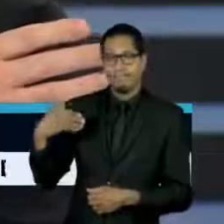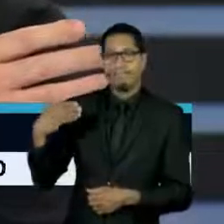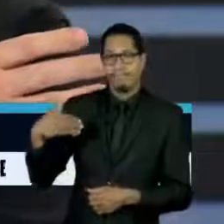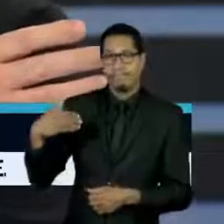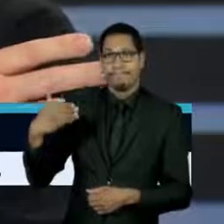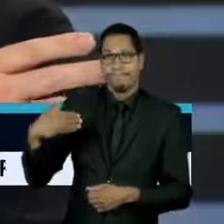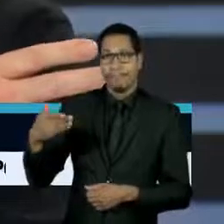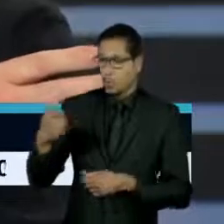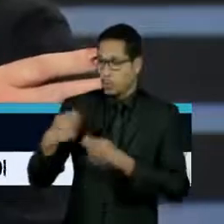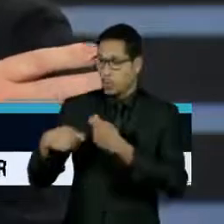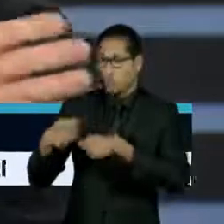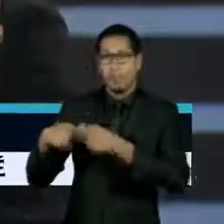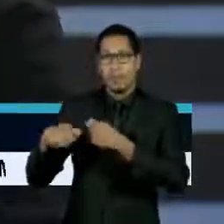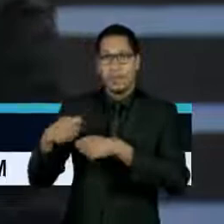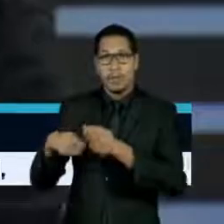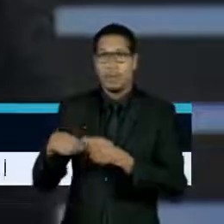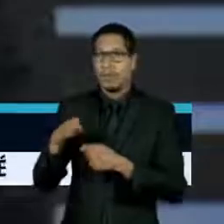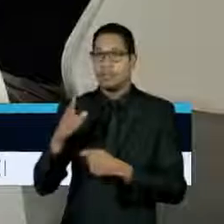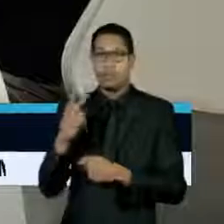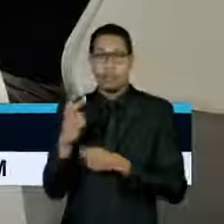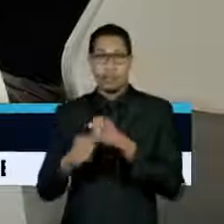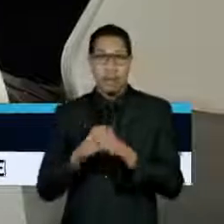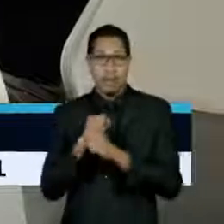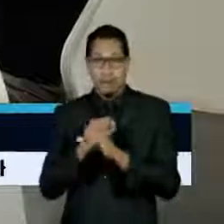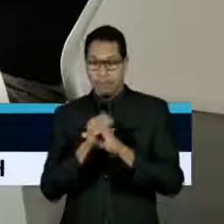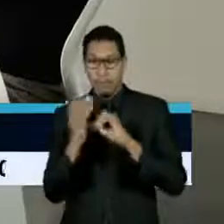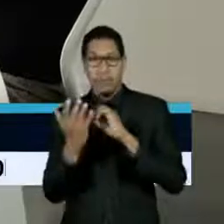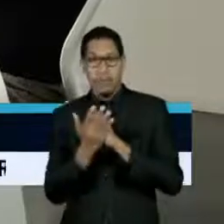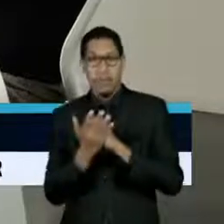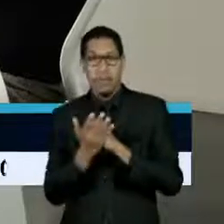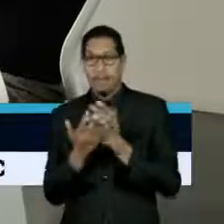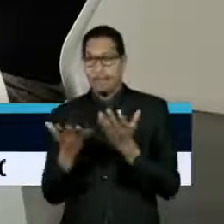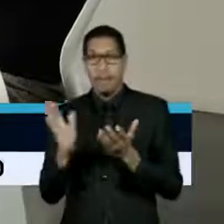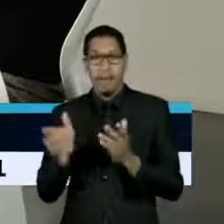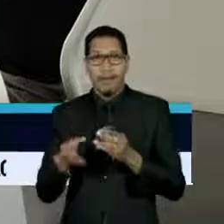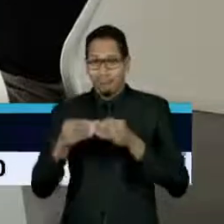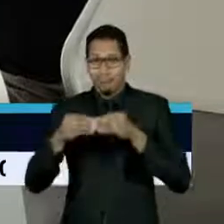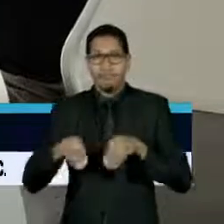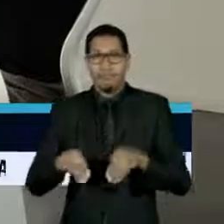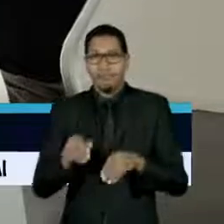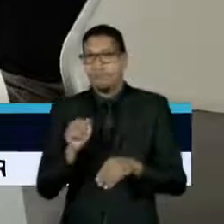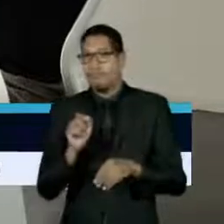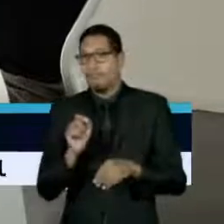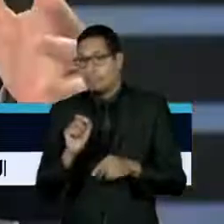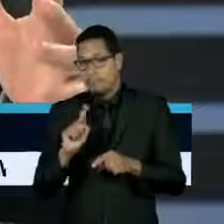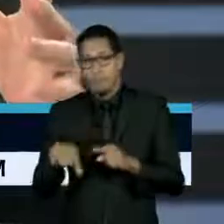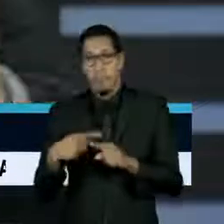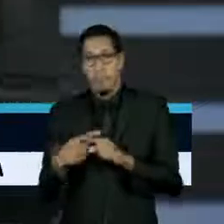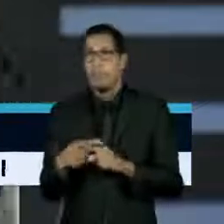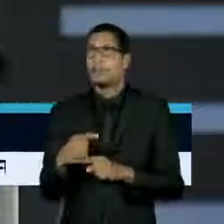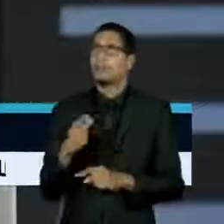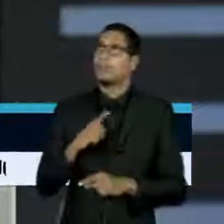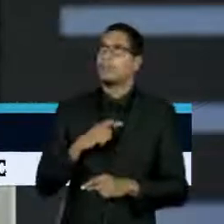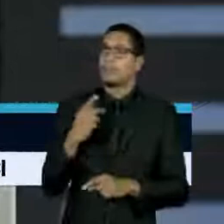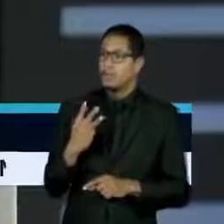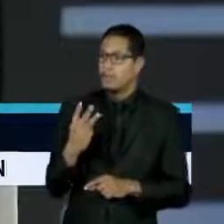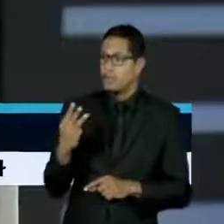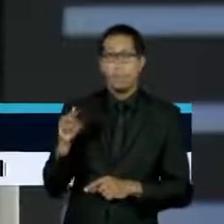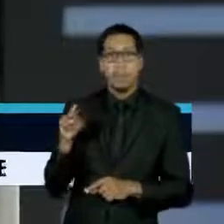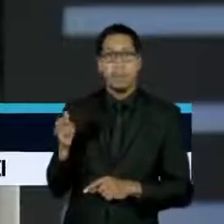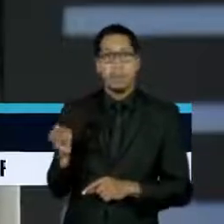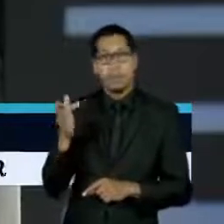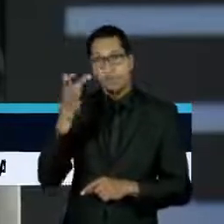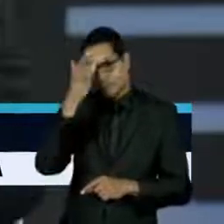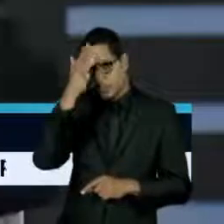machucadas economicamente por 2 anos de pandemia. Você junta com 33 milhões de